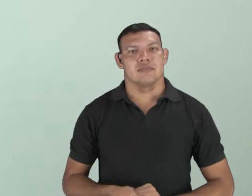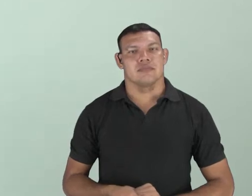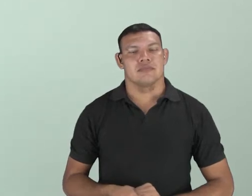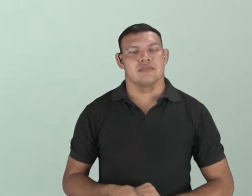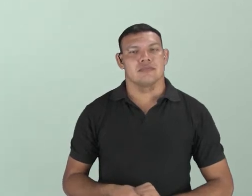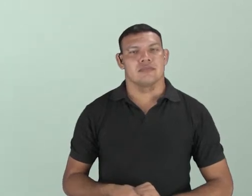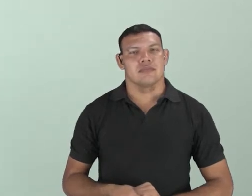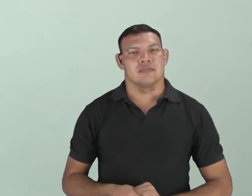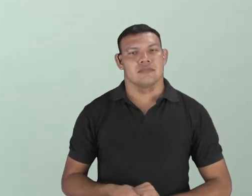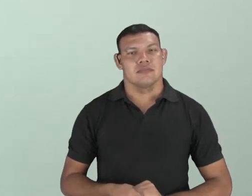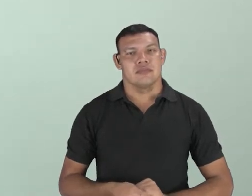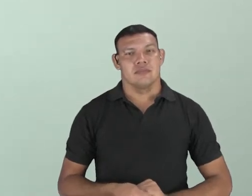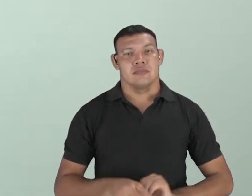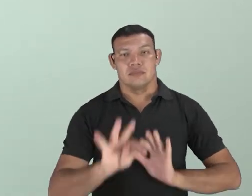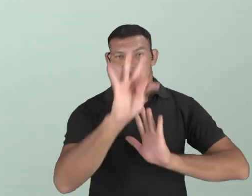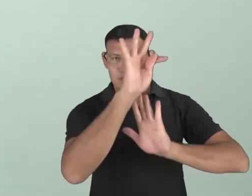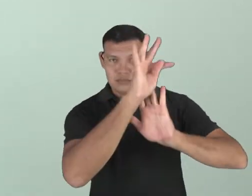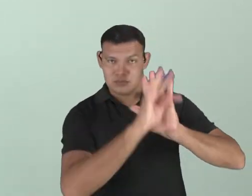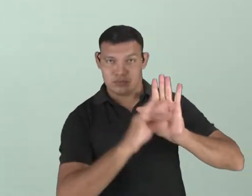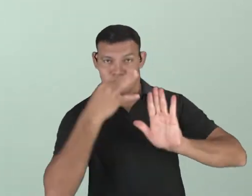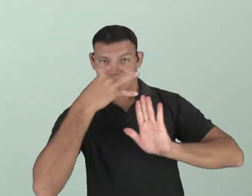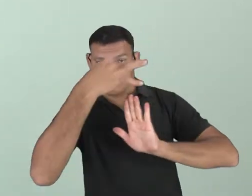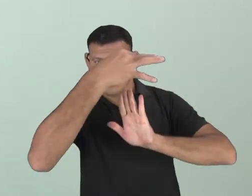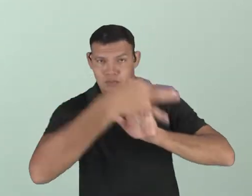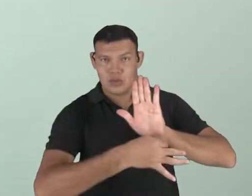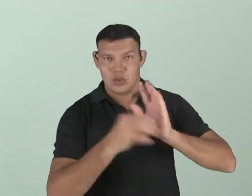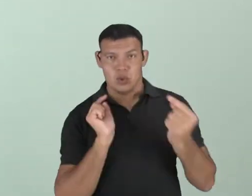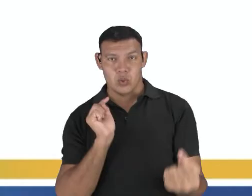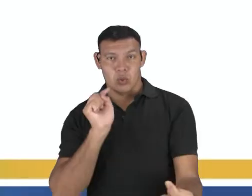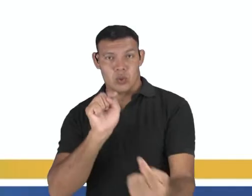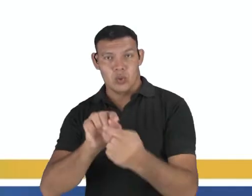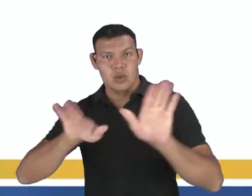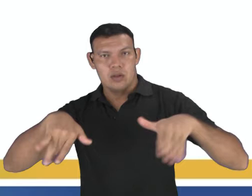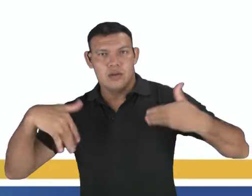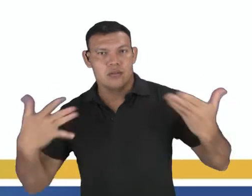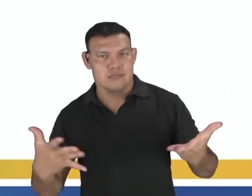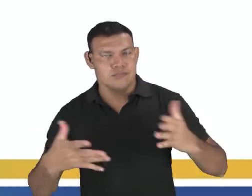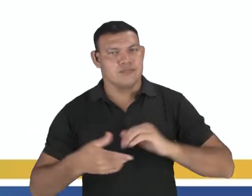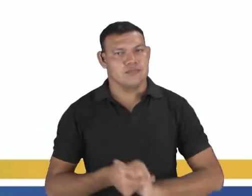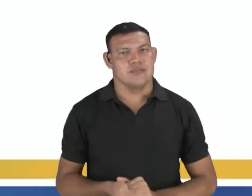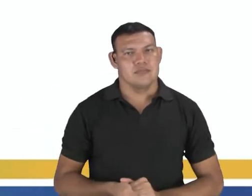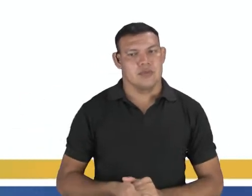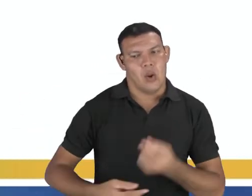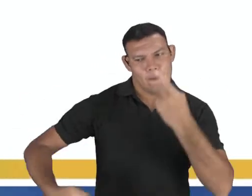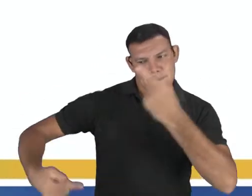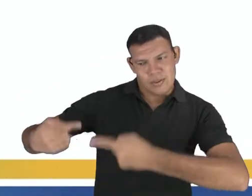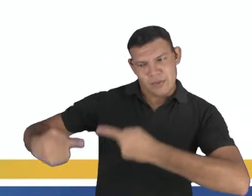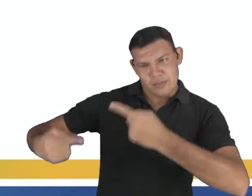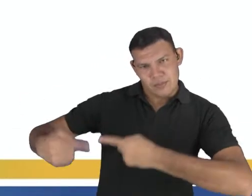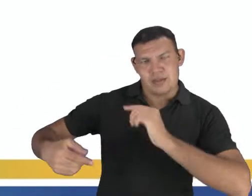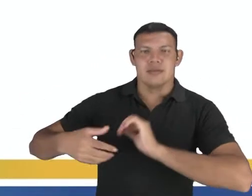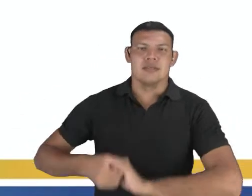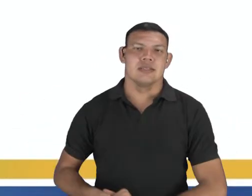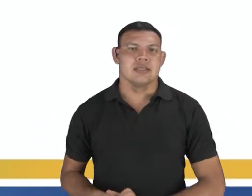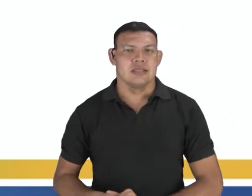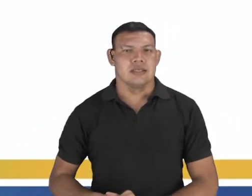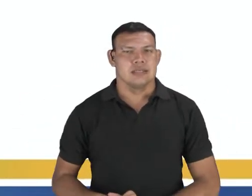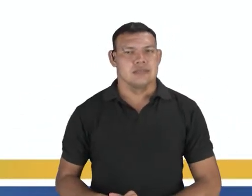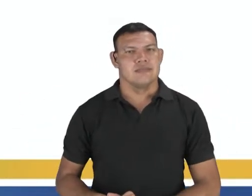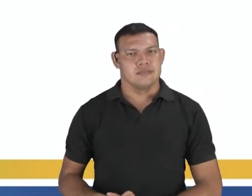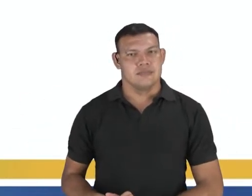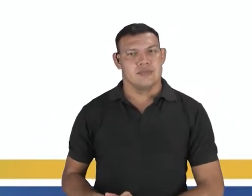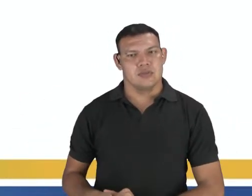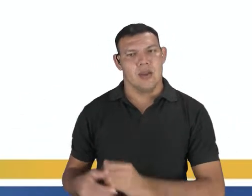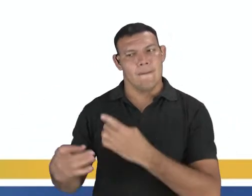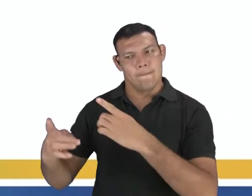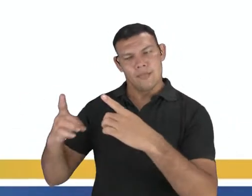Vamos pensar o quê? Que o texto argumentativo, ele tem qual é o objetivo dele? Se argumentar é discutir, se argumentar é